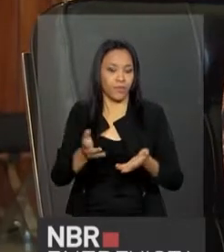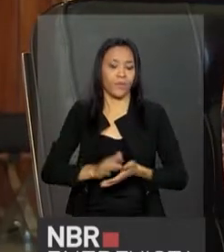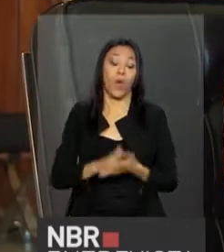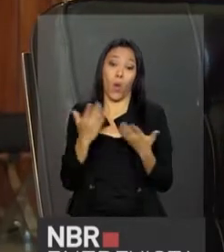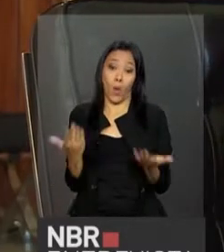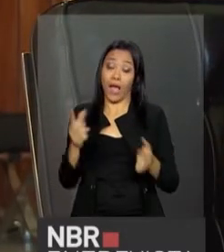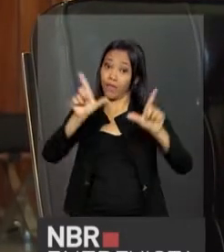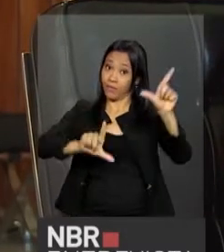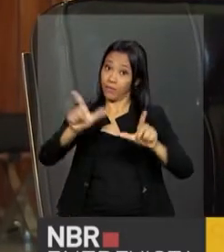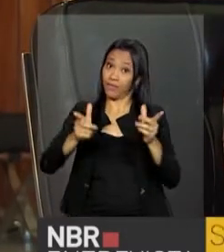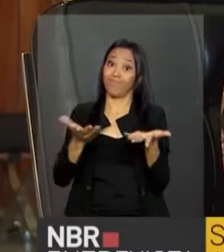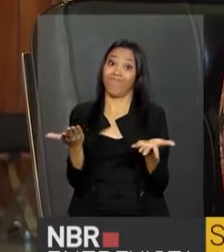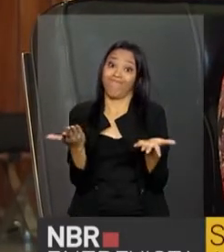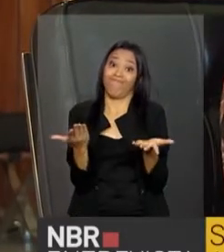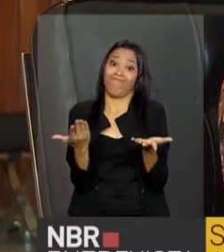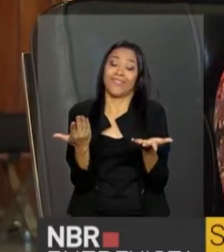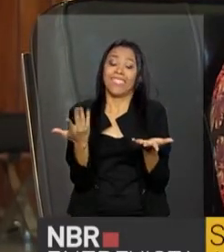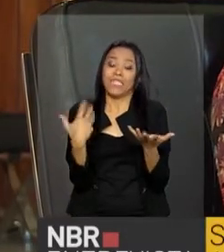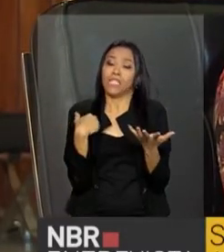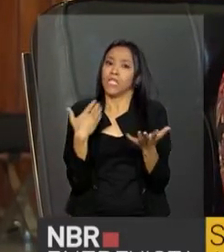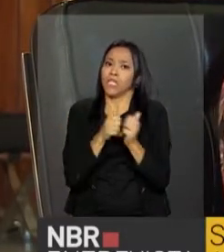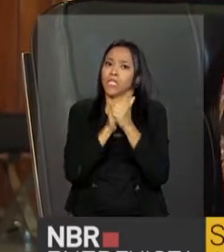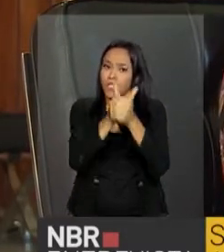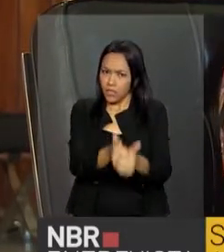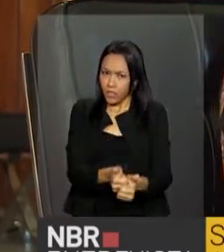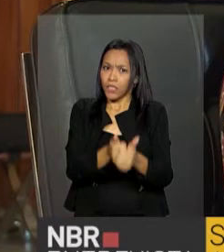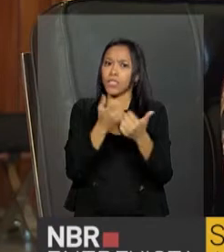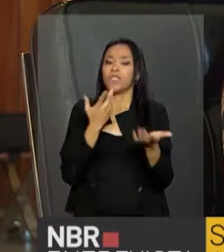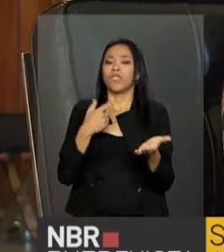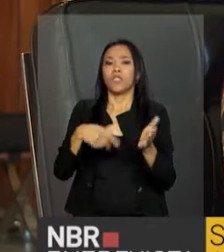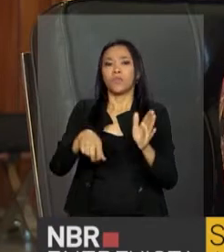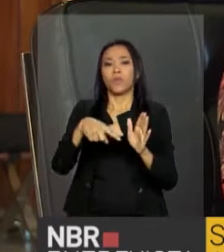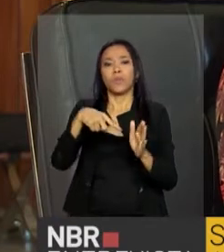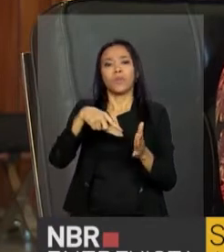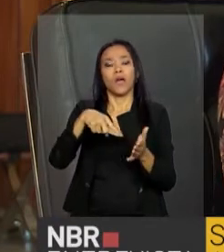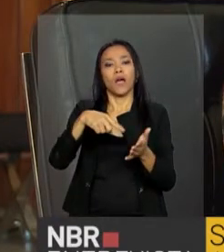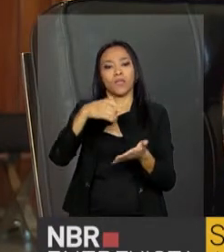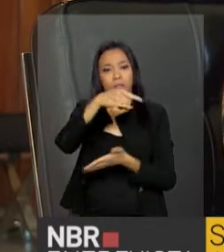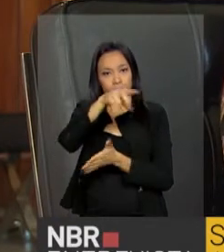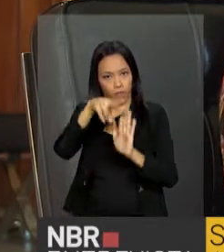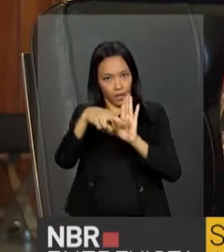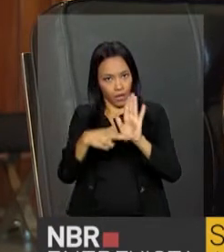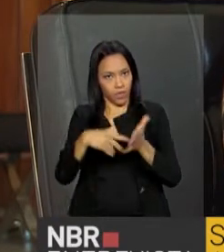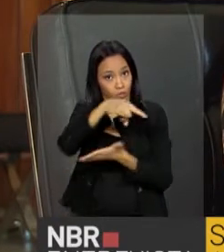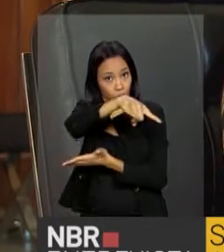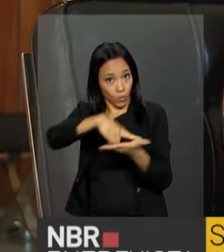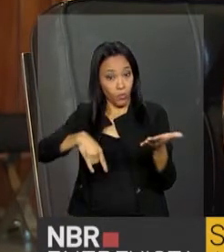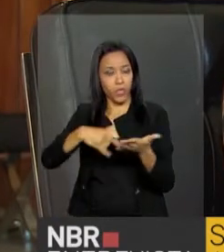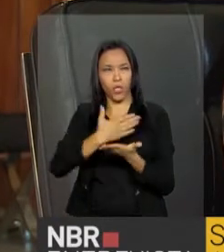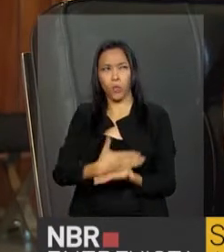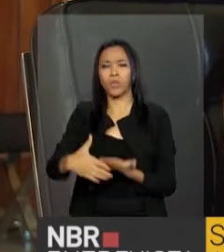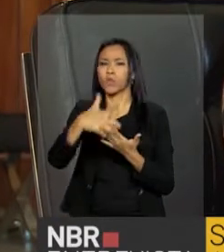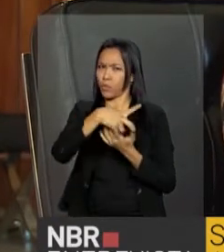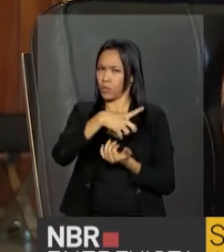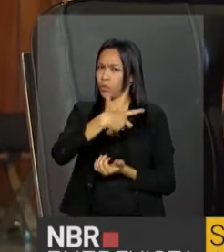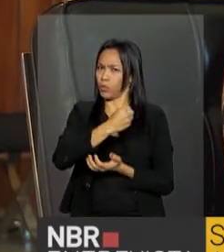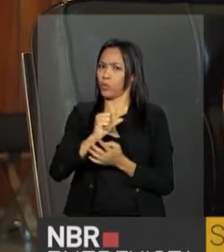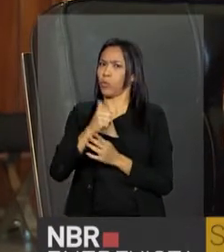TV aberta ela tem cumprido o que foi estipulado na portaria que entrou em vigor em 2011